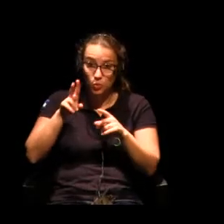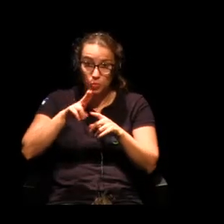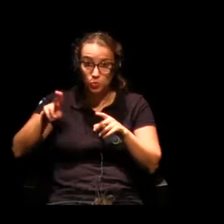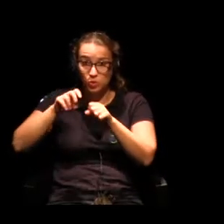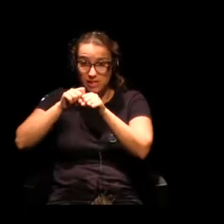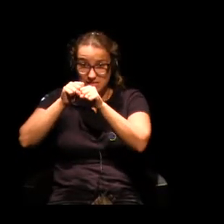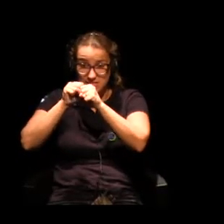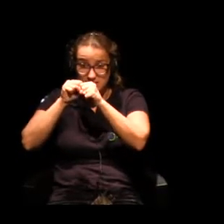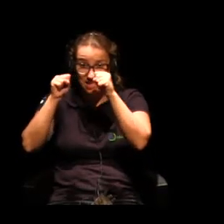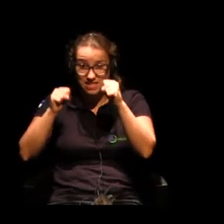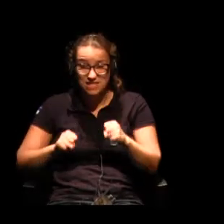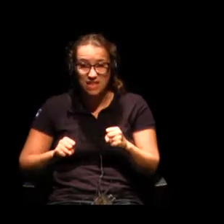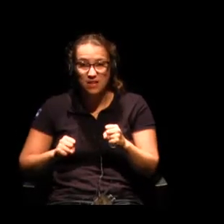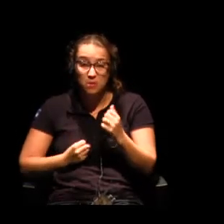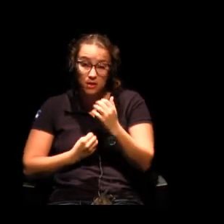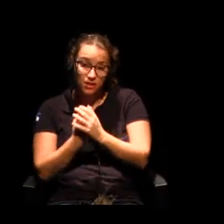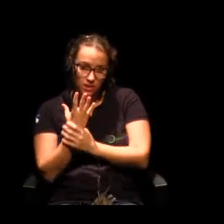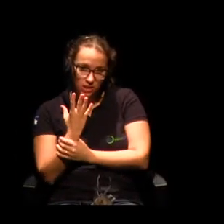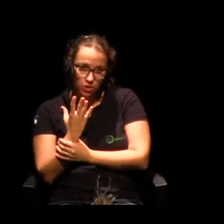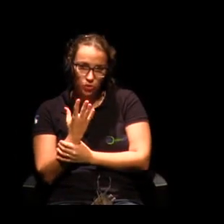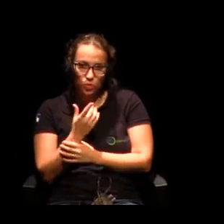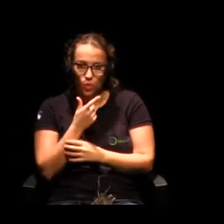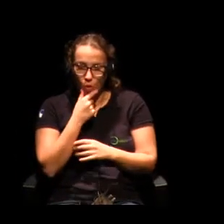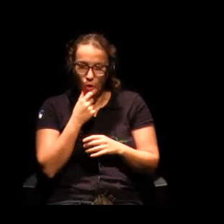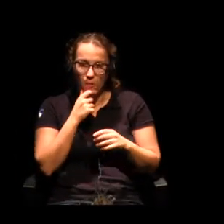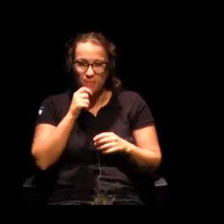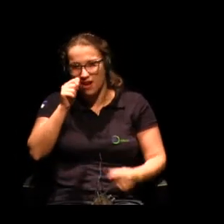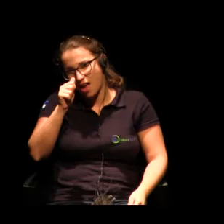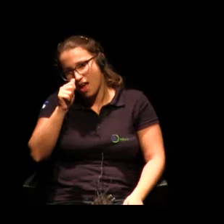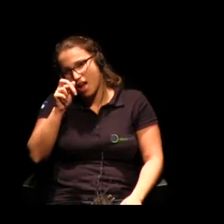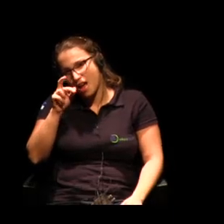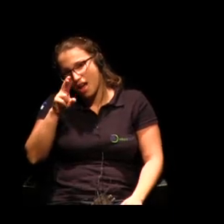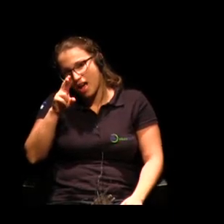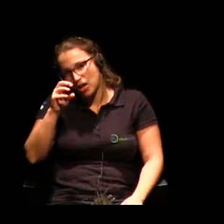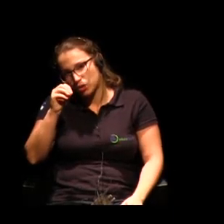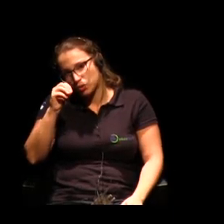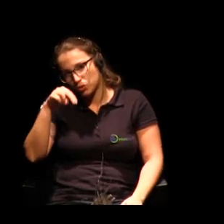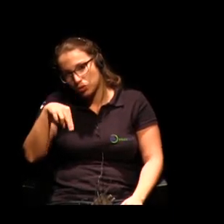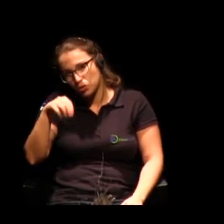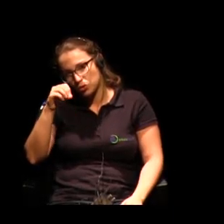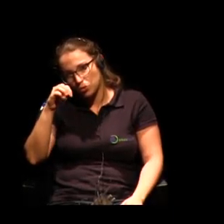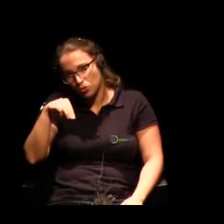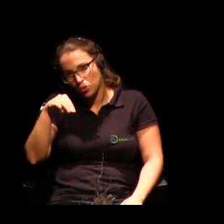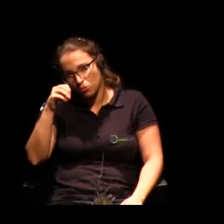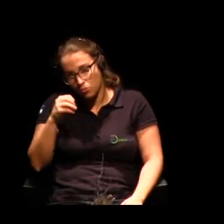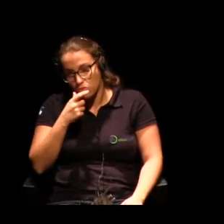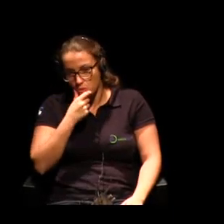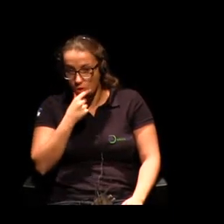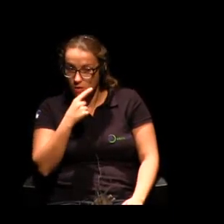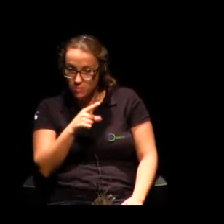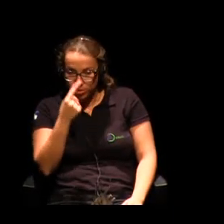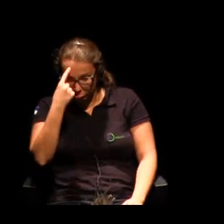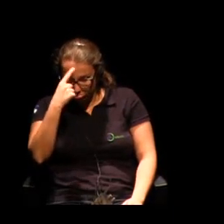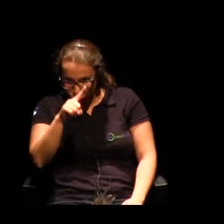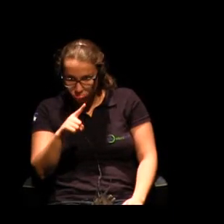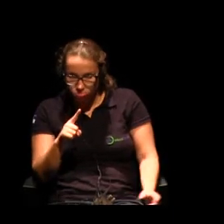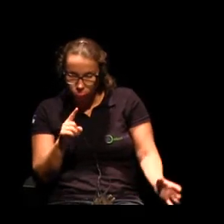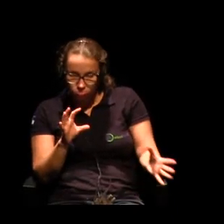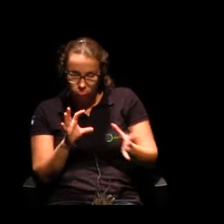na parte interna. Nós usamos um sistema criado por um agrônomo de Wyoming, que é chamado de